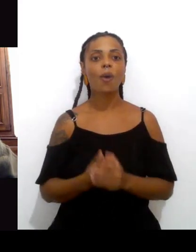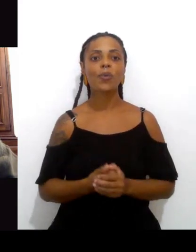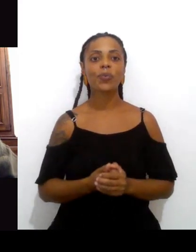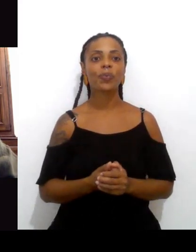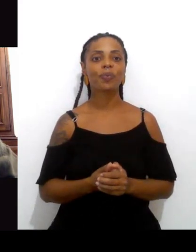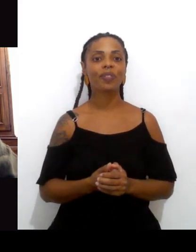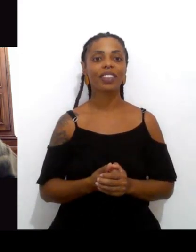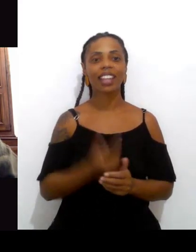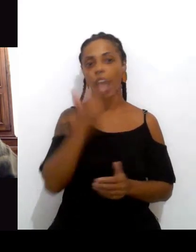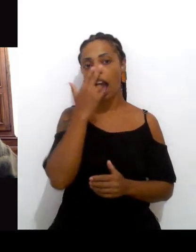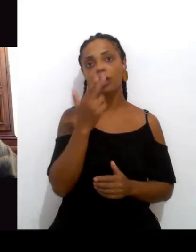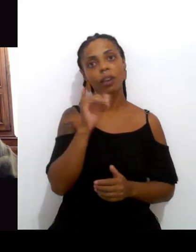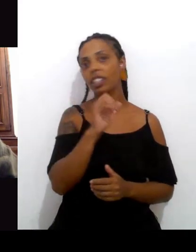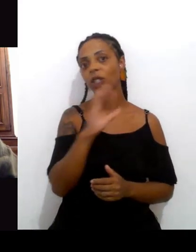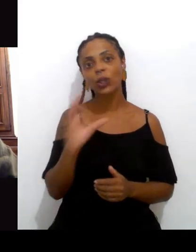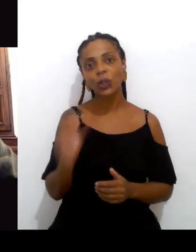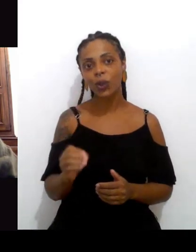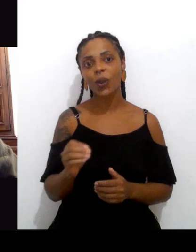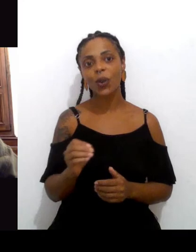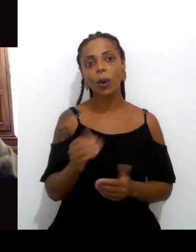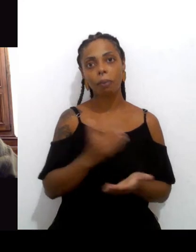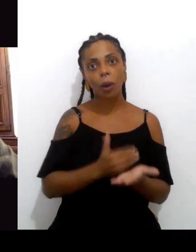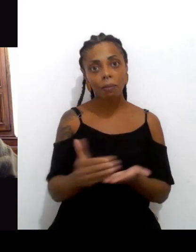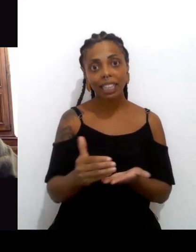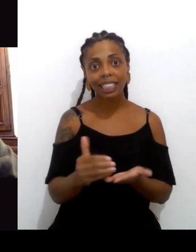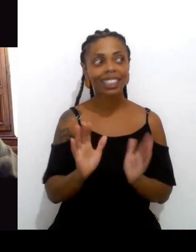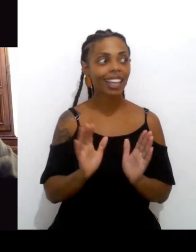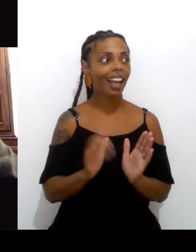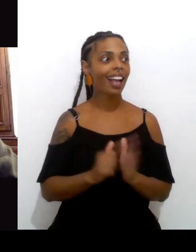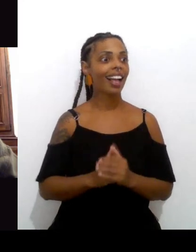acho que é isso para começar